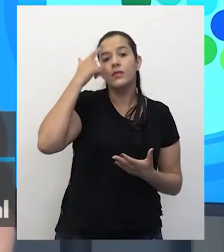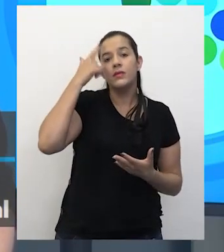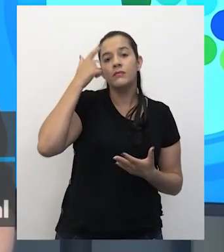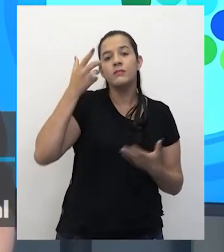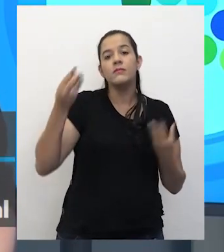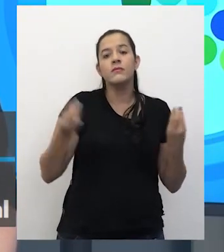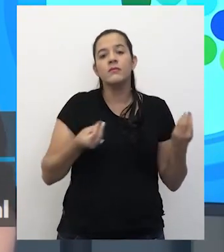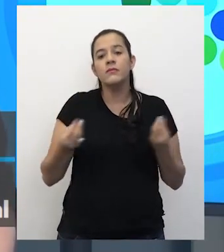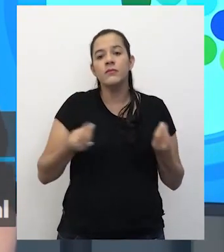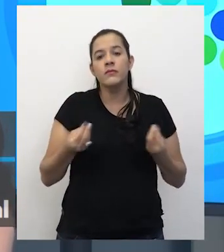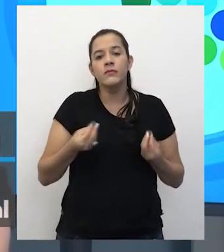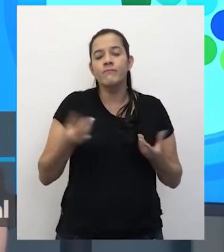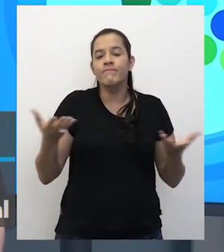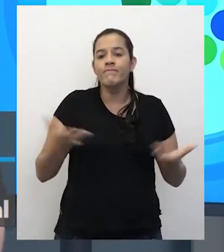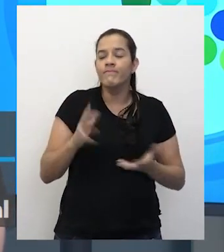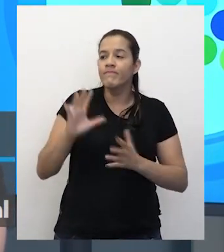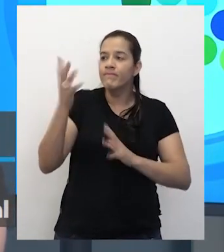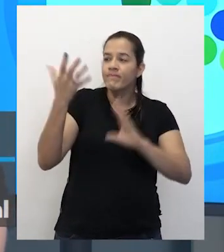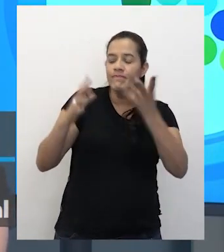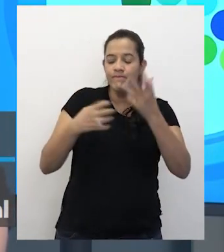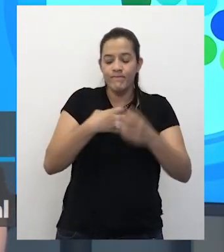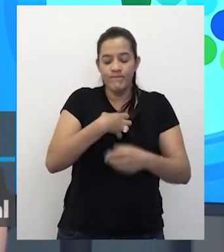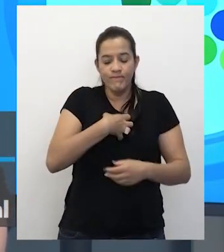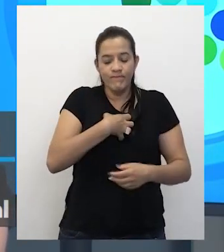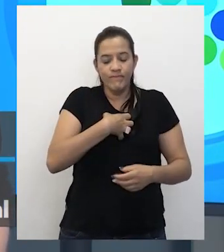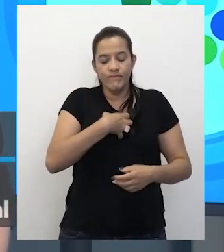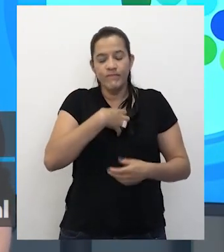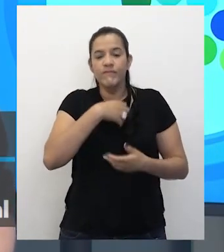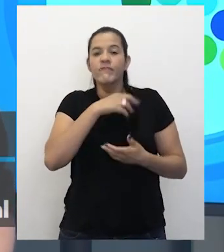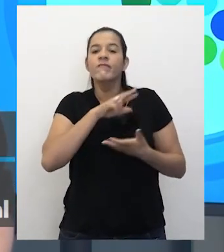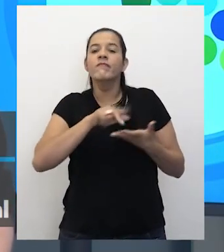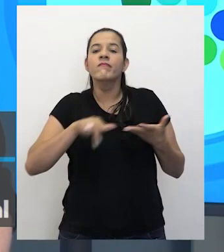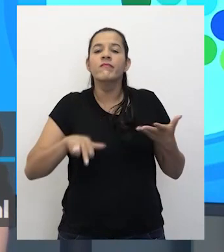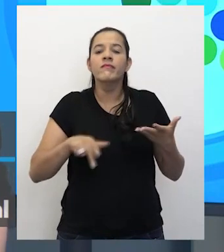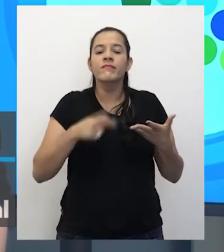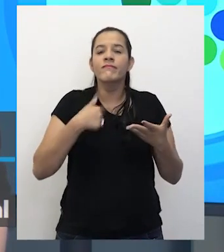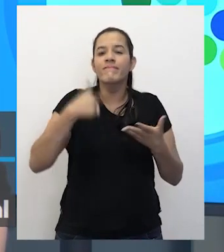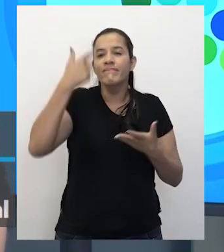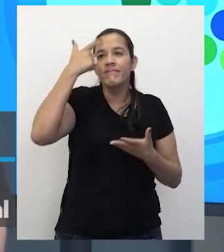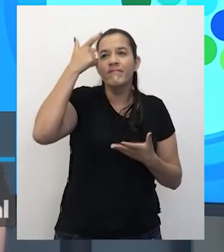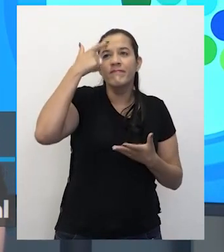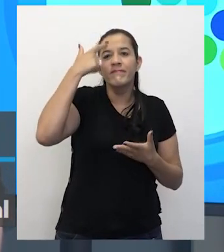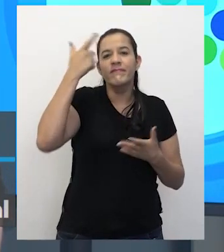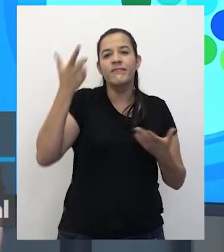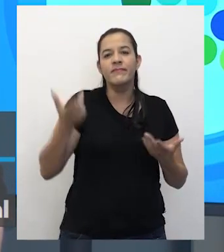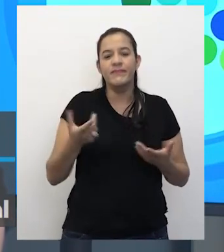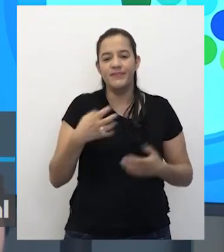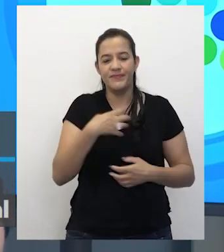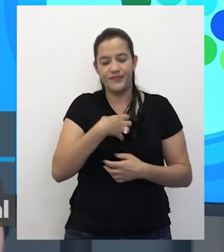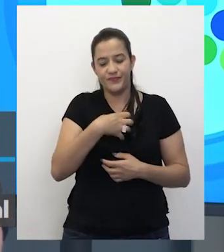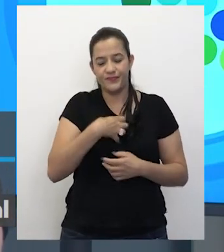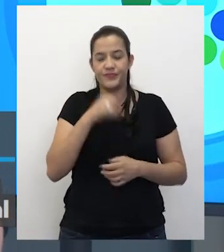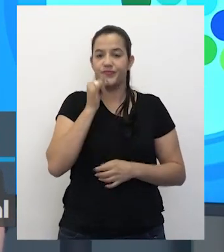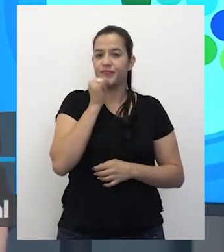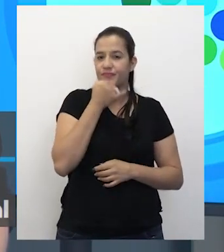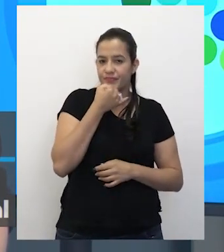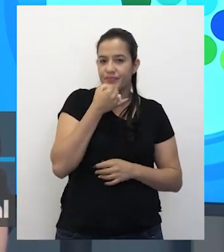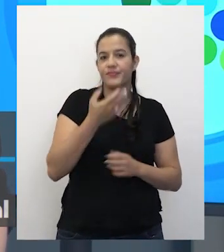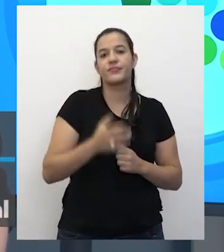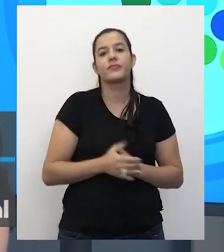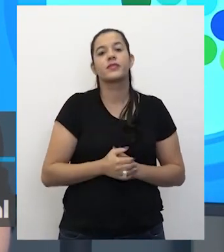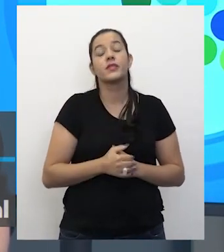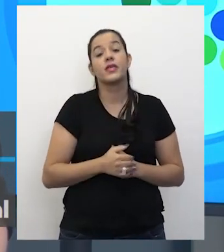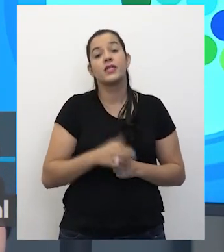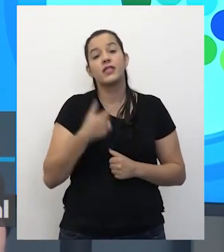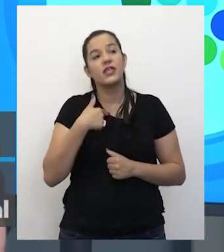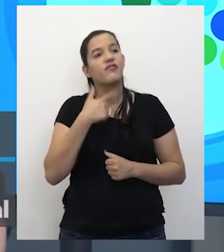com esse sentimento de frustração, para que ele não seja para a gente um sentimento que deixa a gente muito triste, que deixa a gente